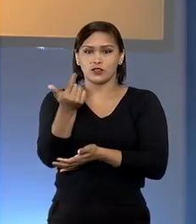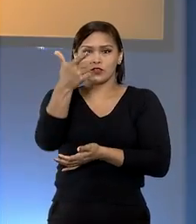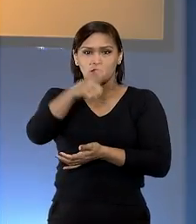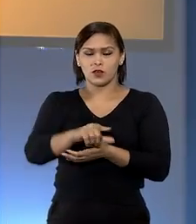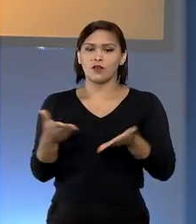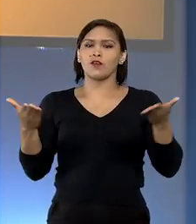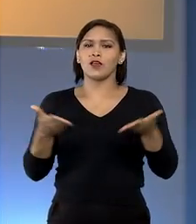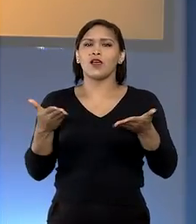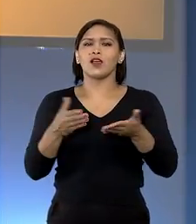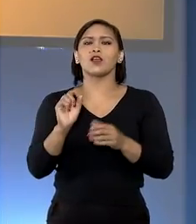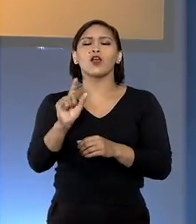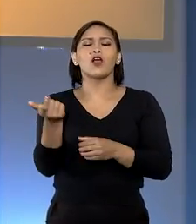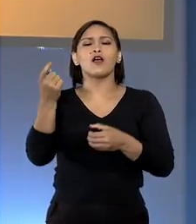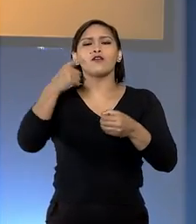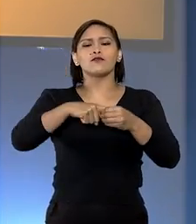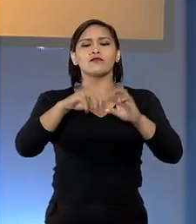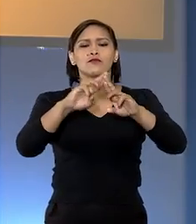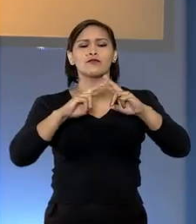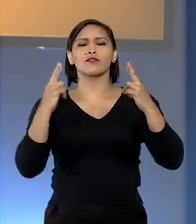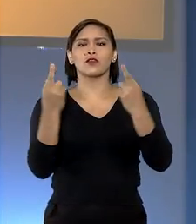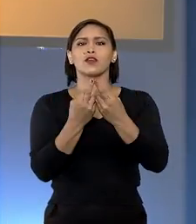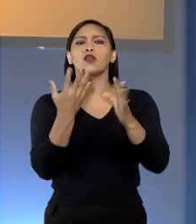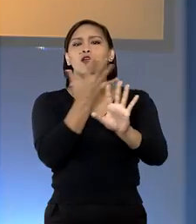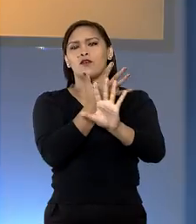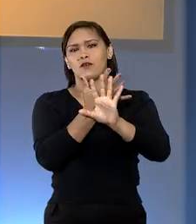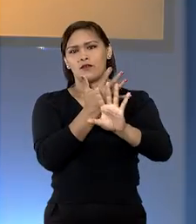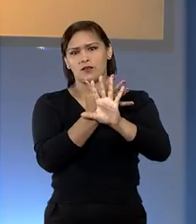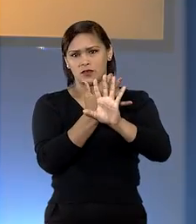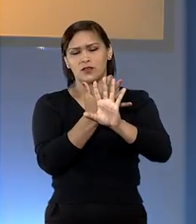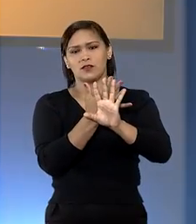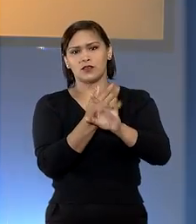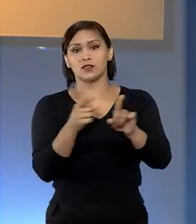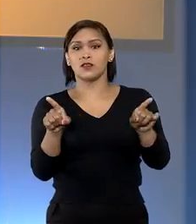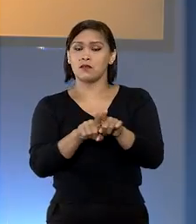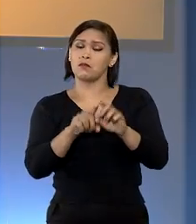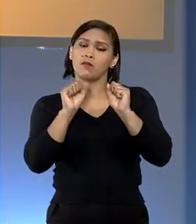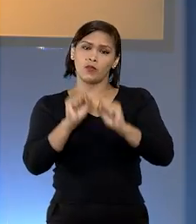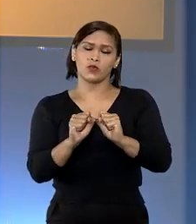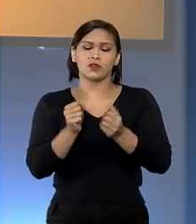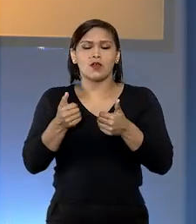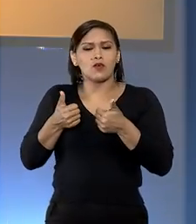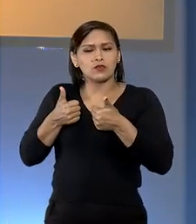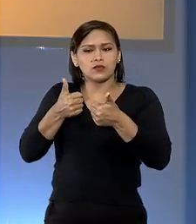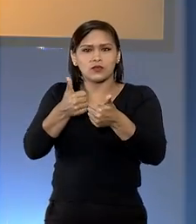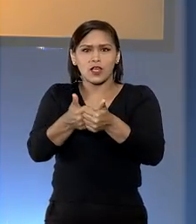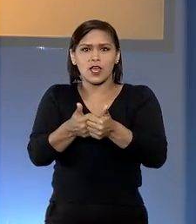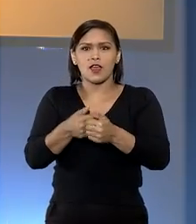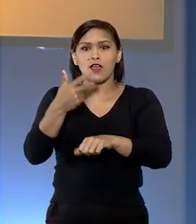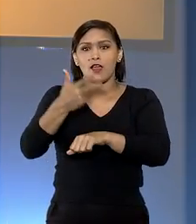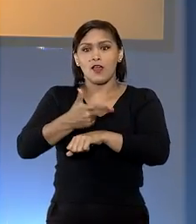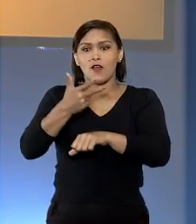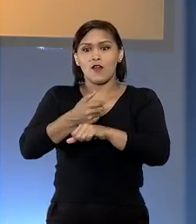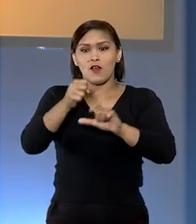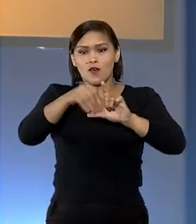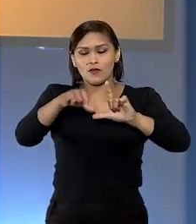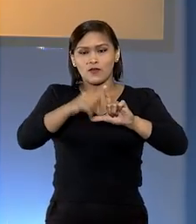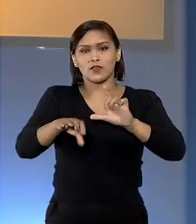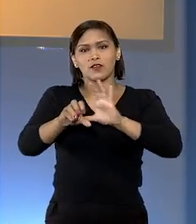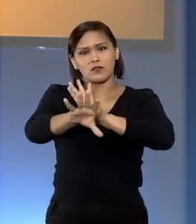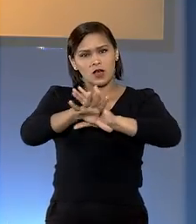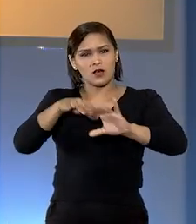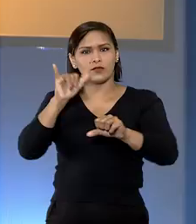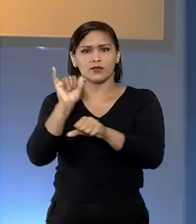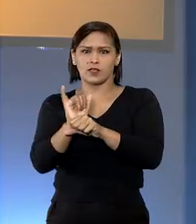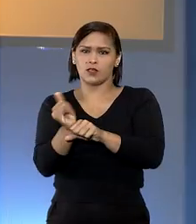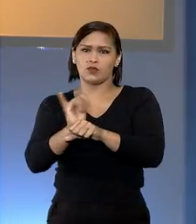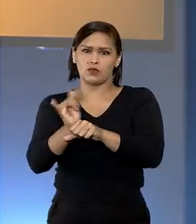agora o colegiado volta a se reunir em seções por videoconferência que poderão ser acompanhadas ao vivo pelo canal do